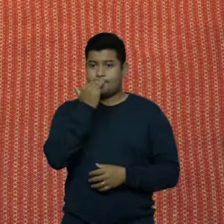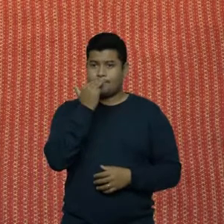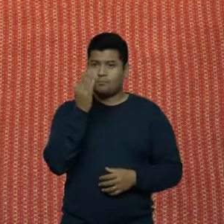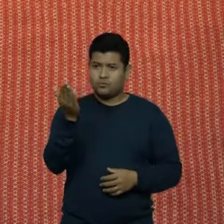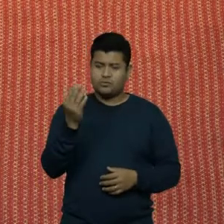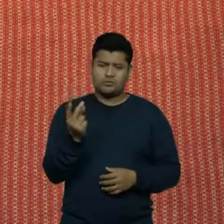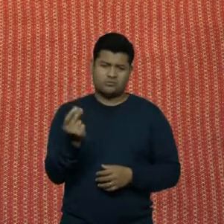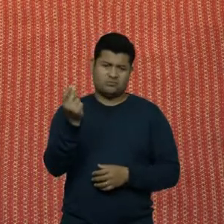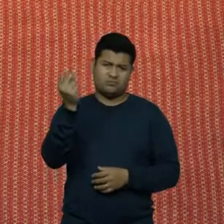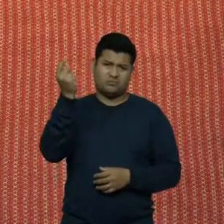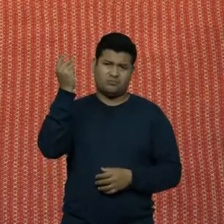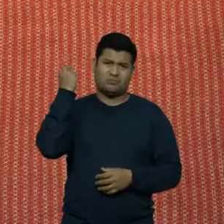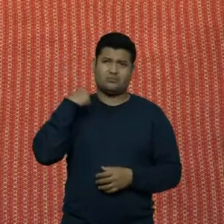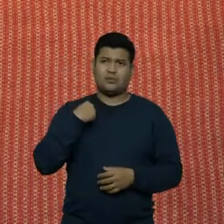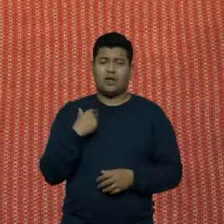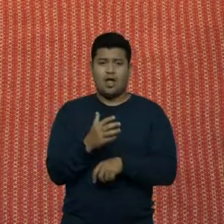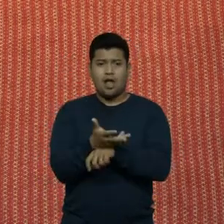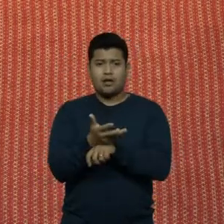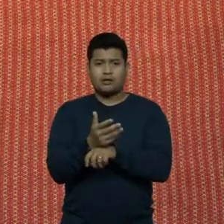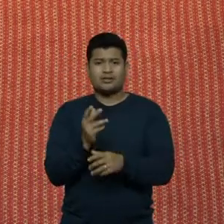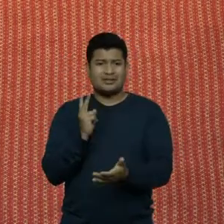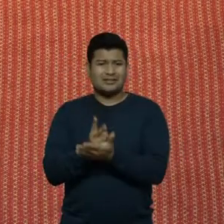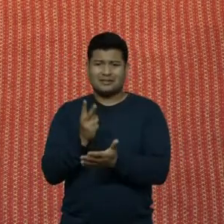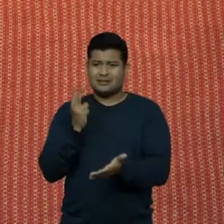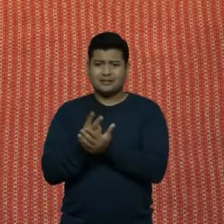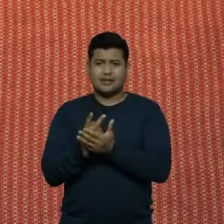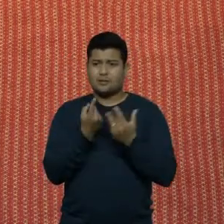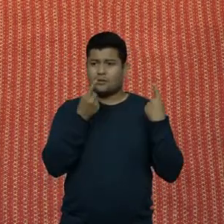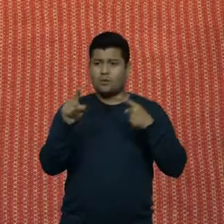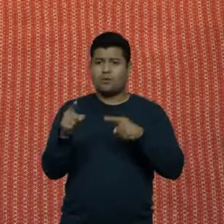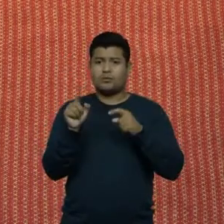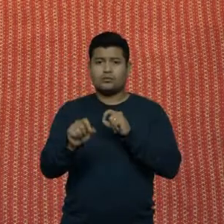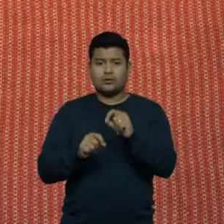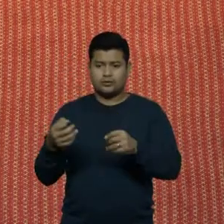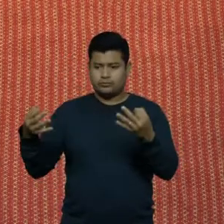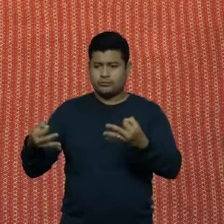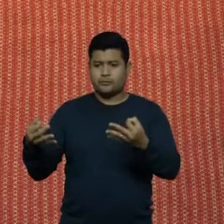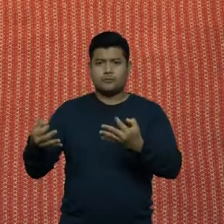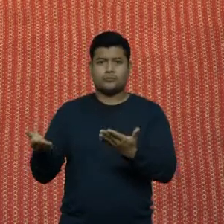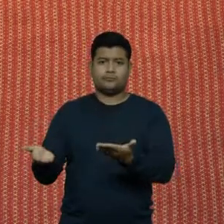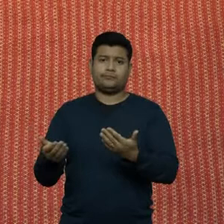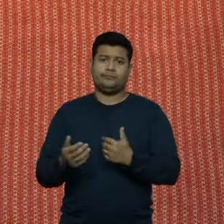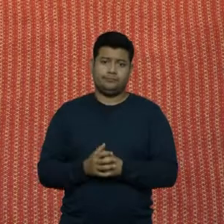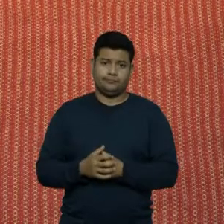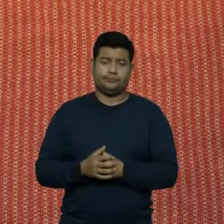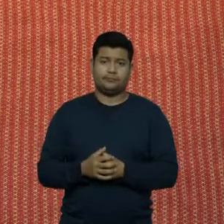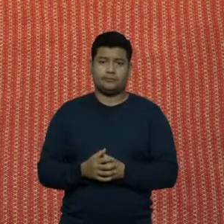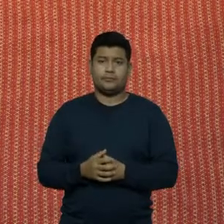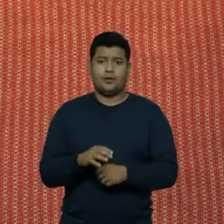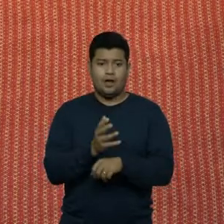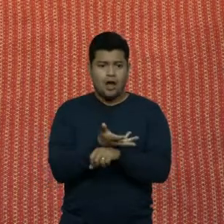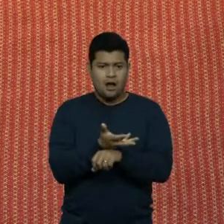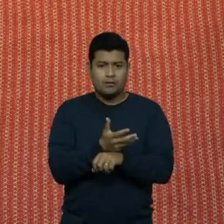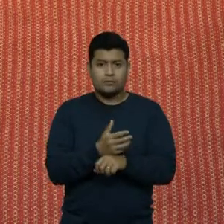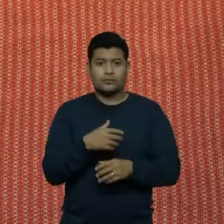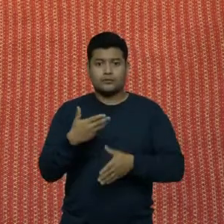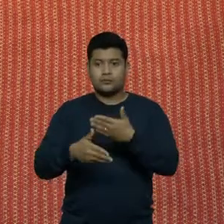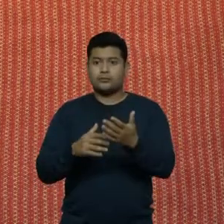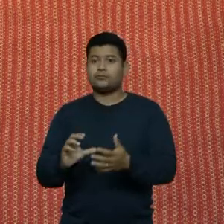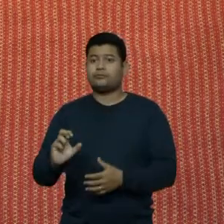tempo a pressa sempre vai ser inimiga da perfeição sempre que a gente tiver pressa a gente vai criar problema